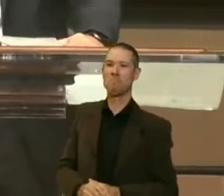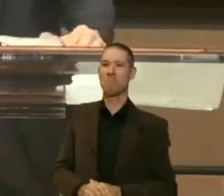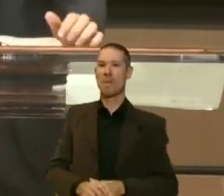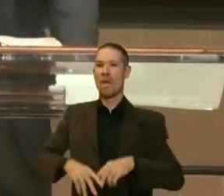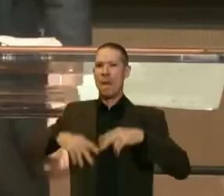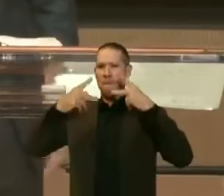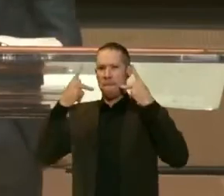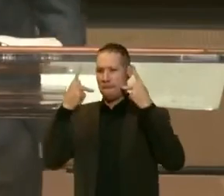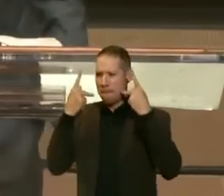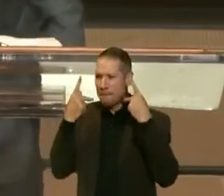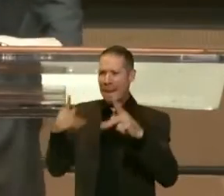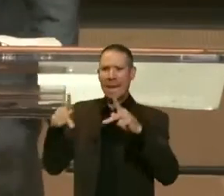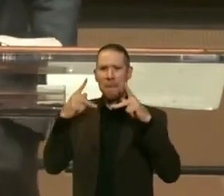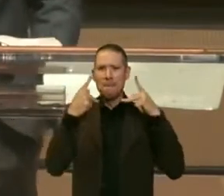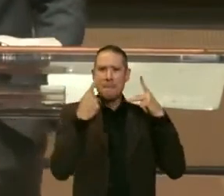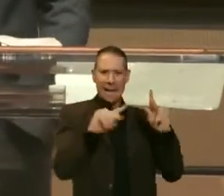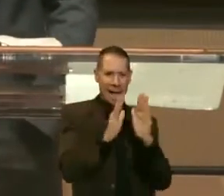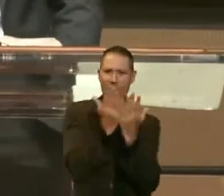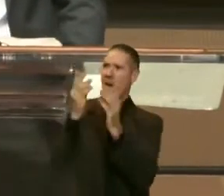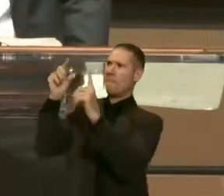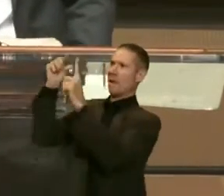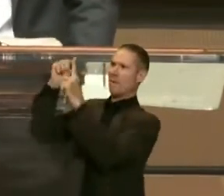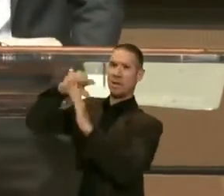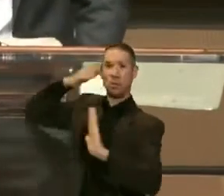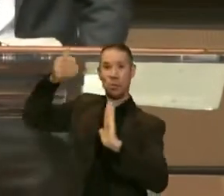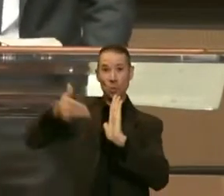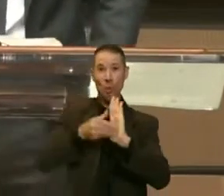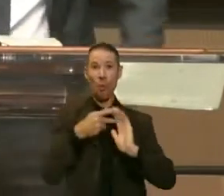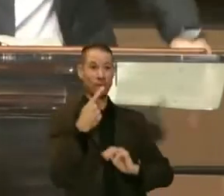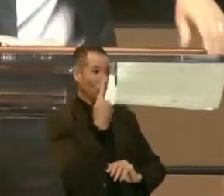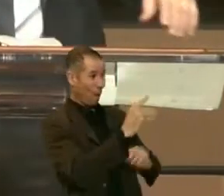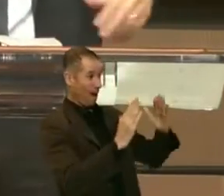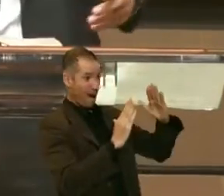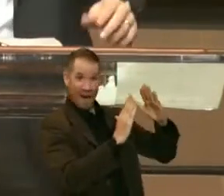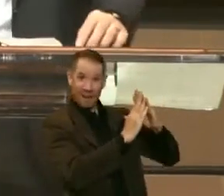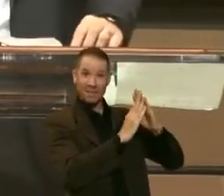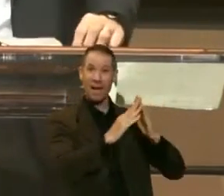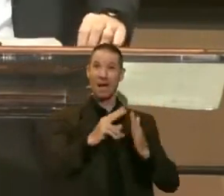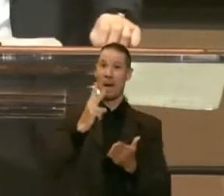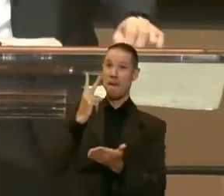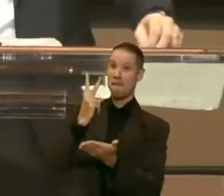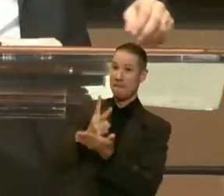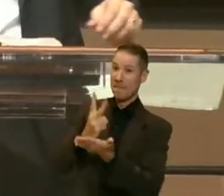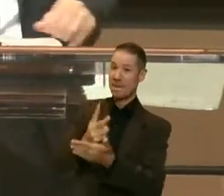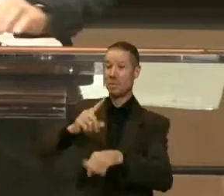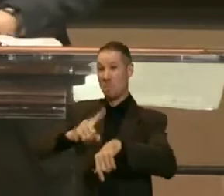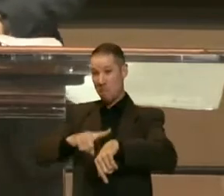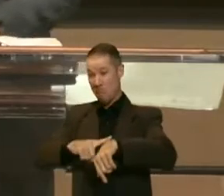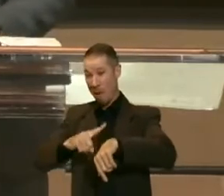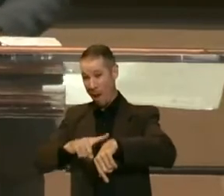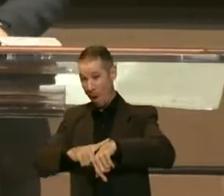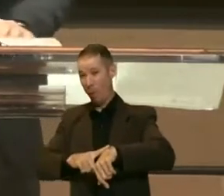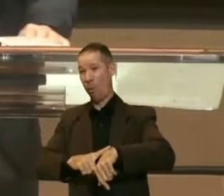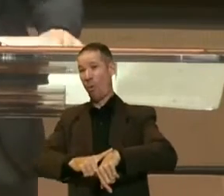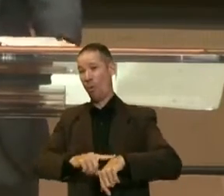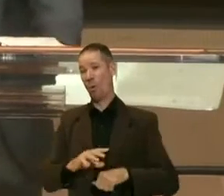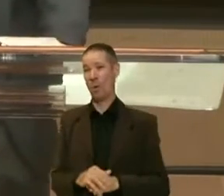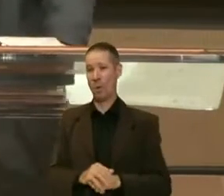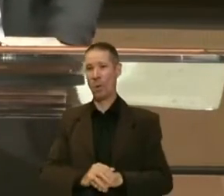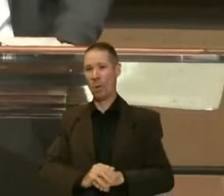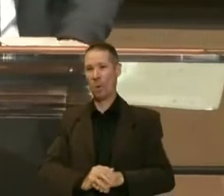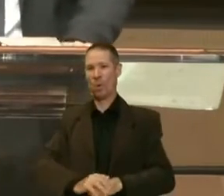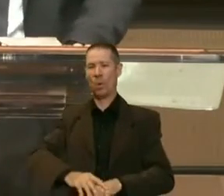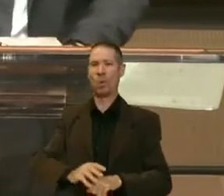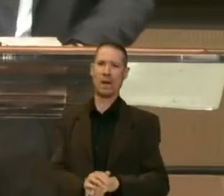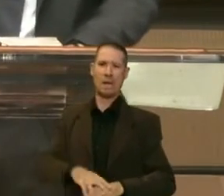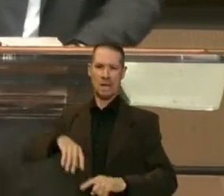a palavra de Deus e a todos os de sua casa. Naquela mesma hora de noite, cuidando deles, lavou-lhe os vergões